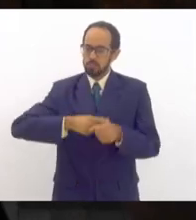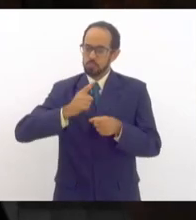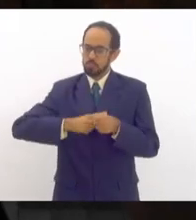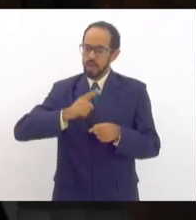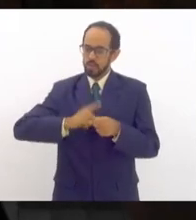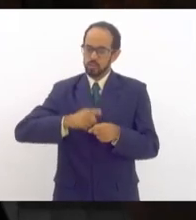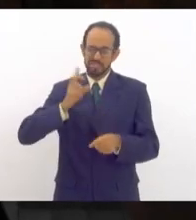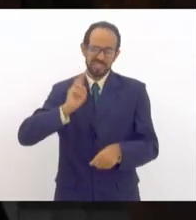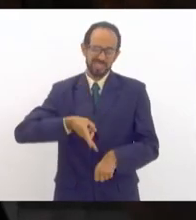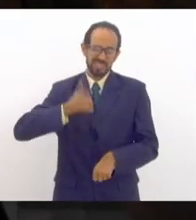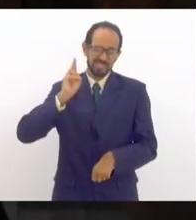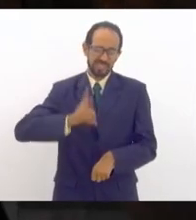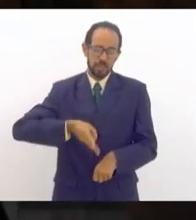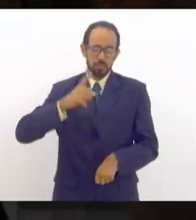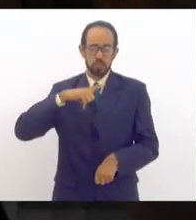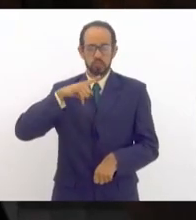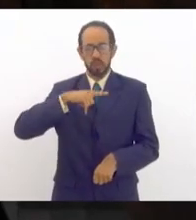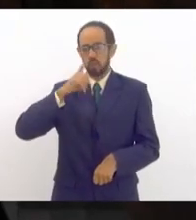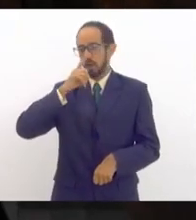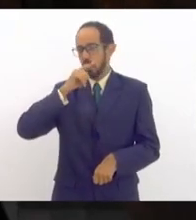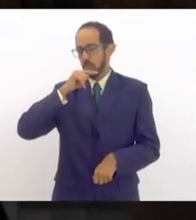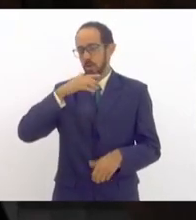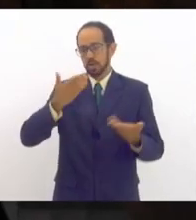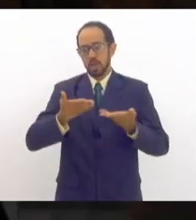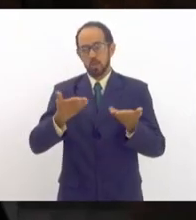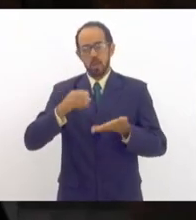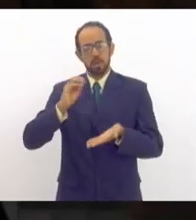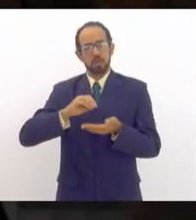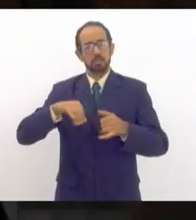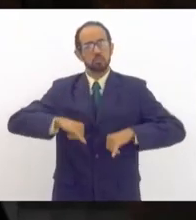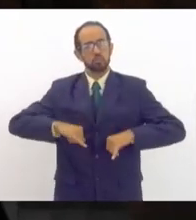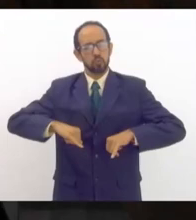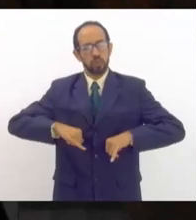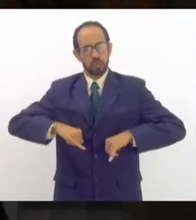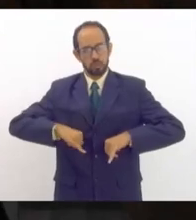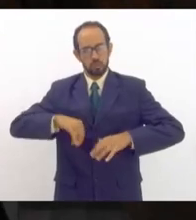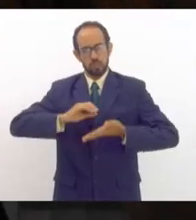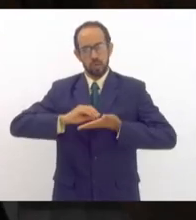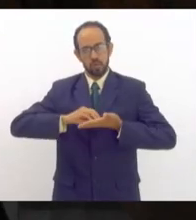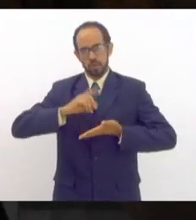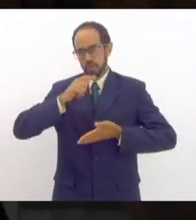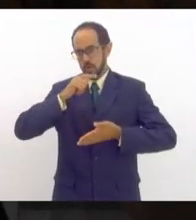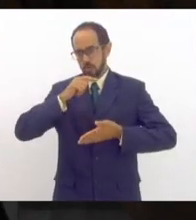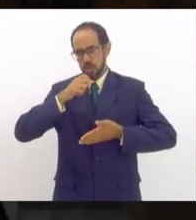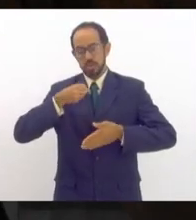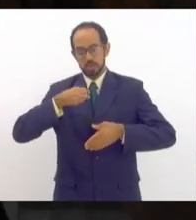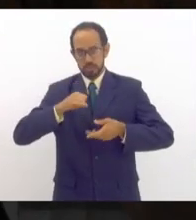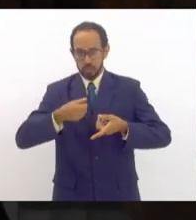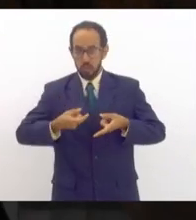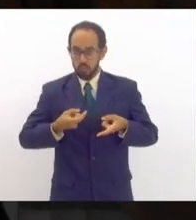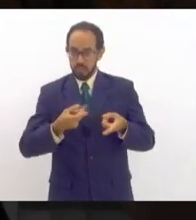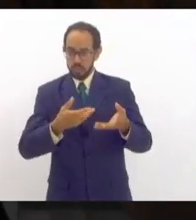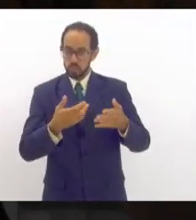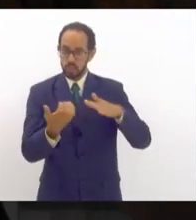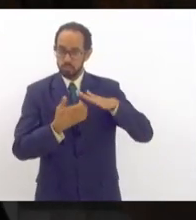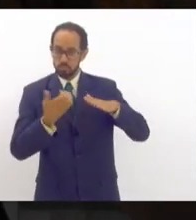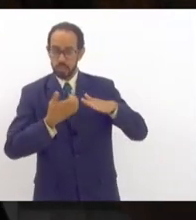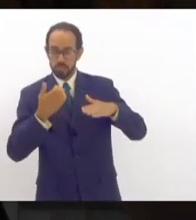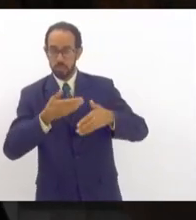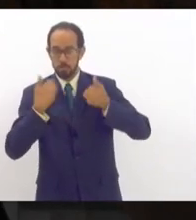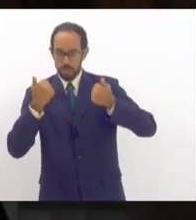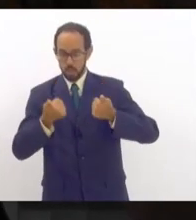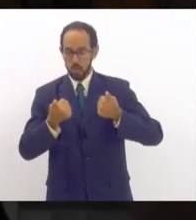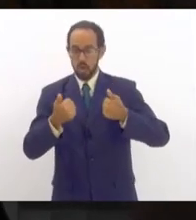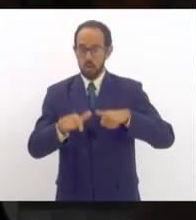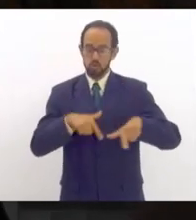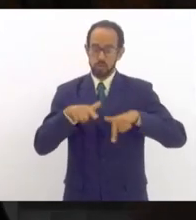abastecidos e que hoje sofrem com a falta d'água e se a concessão ela veio para ao serviço o que a gente